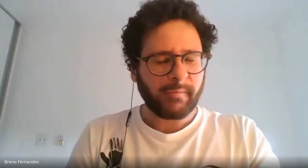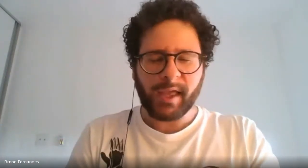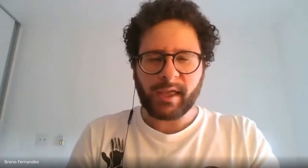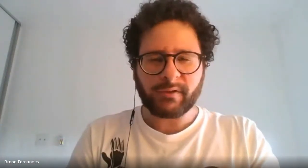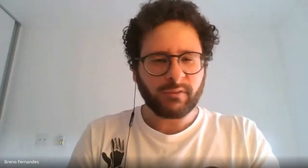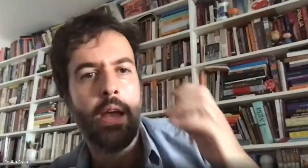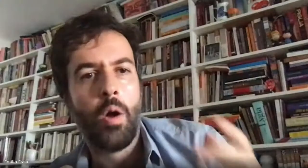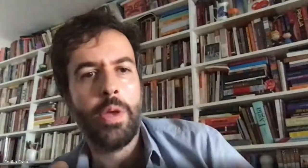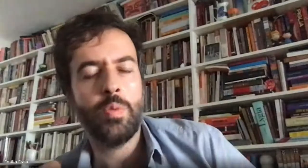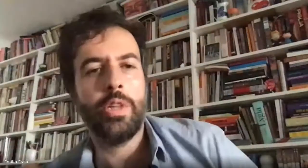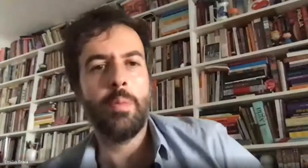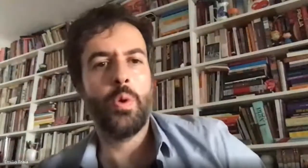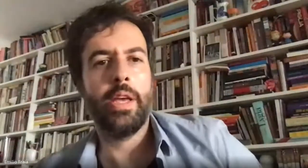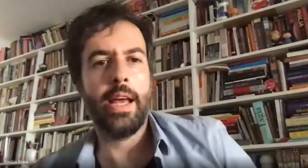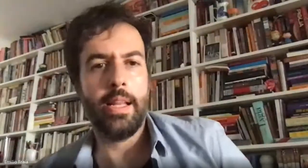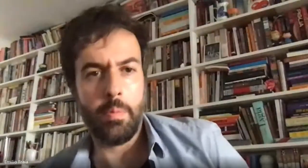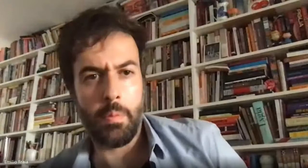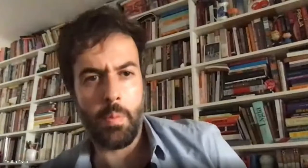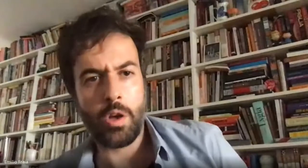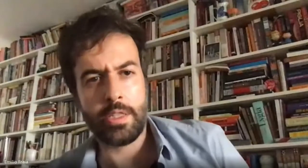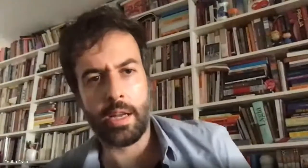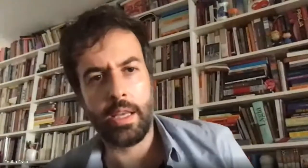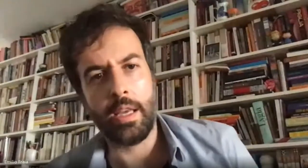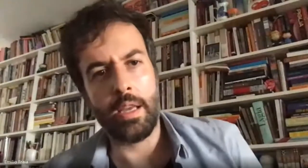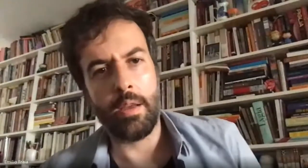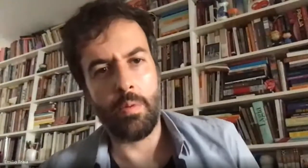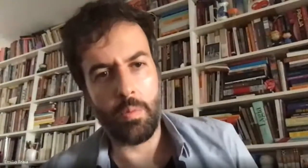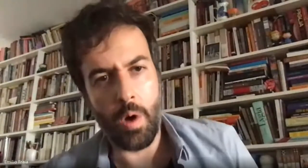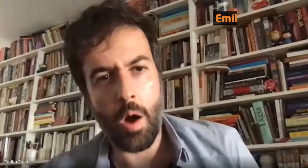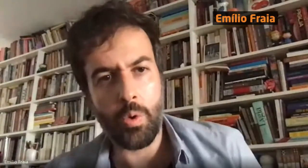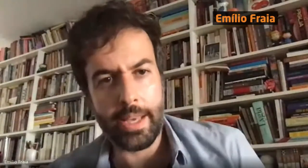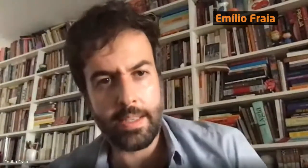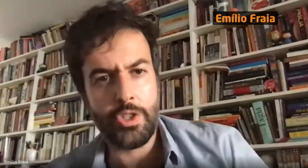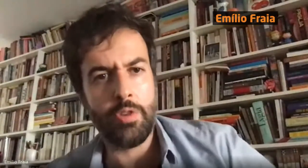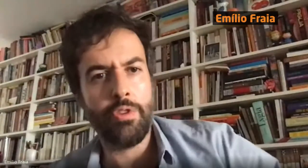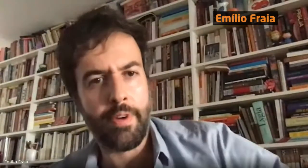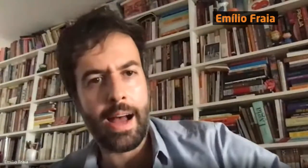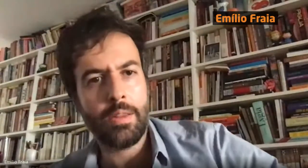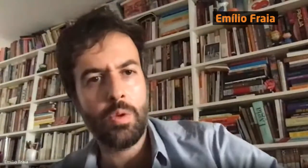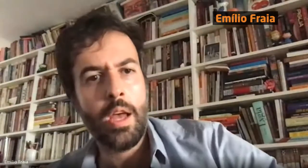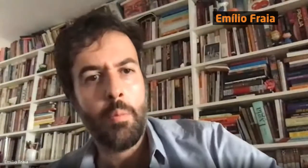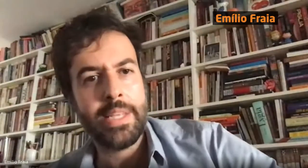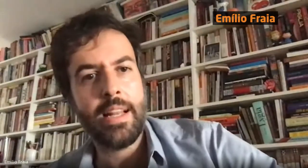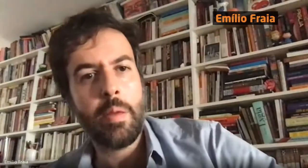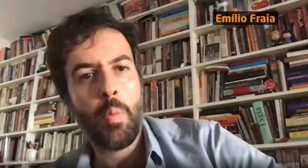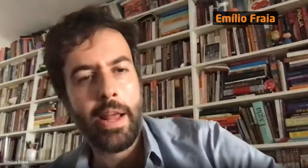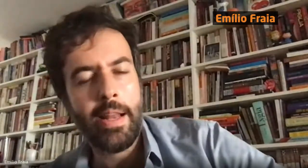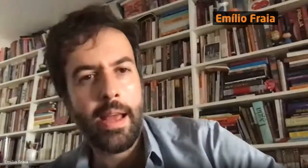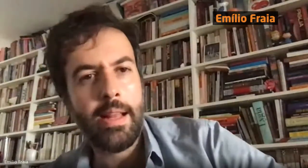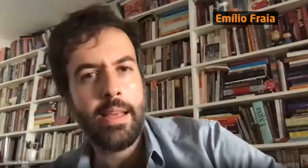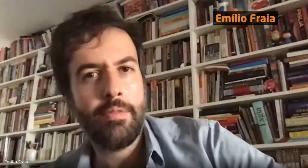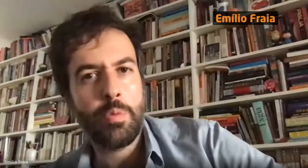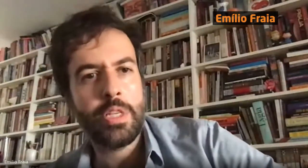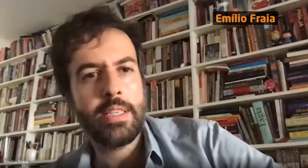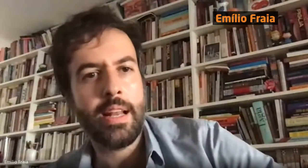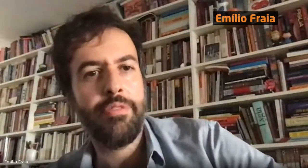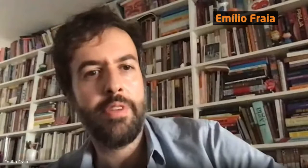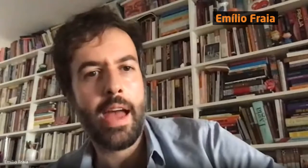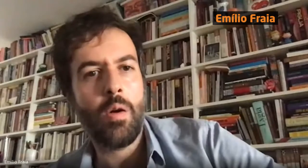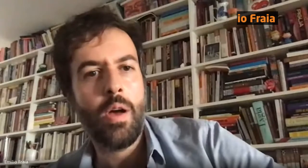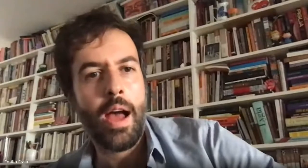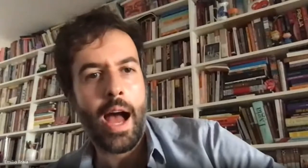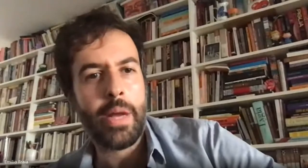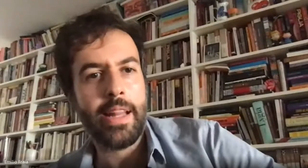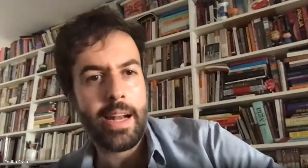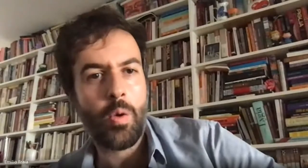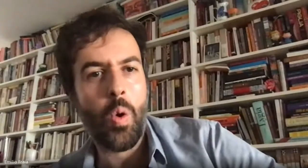um sentimento. Ao mesmo tempo que ele mostra que algo que existiu de fato, mas ele, vamos dizer assim, ele é